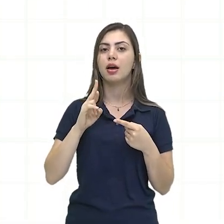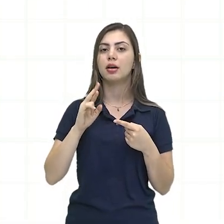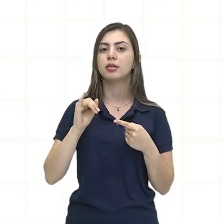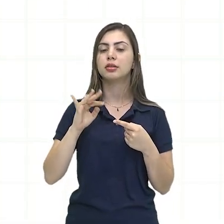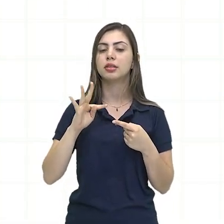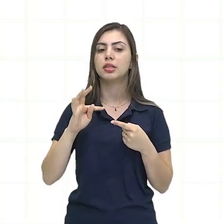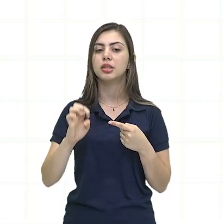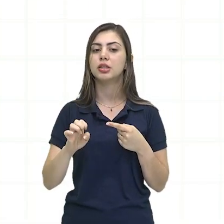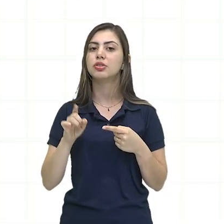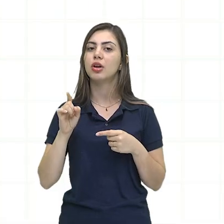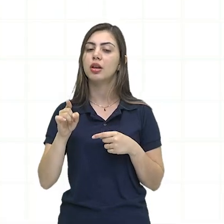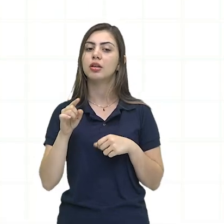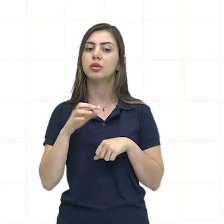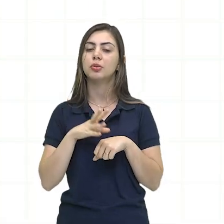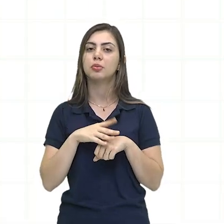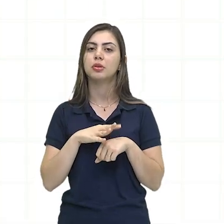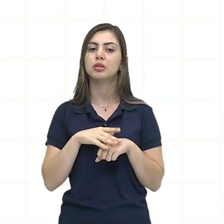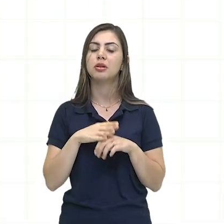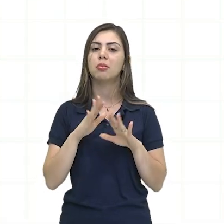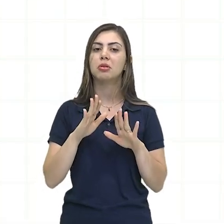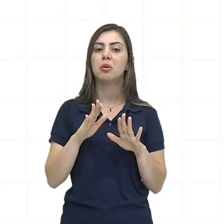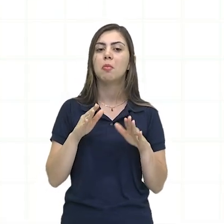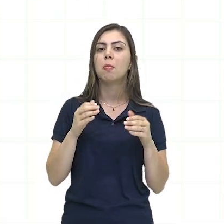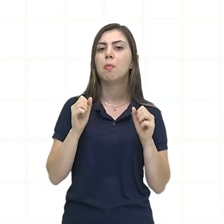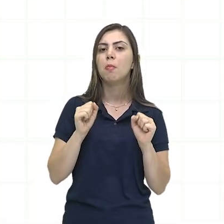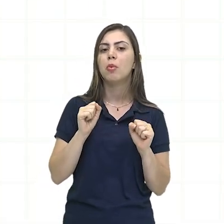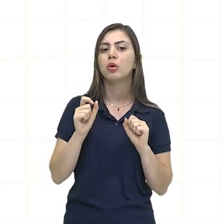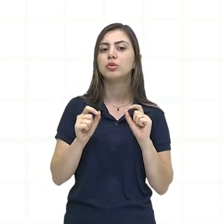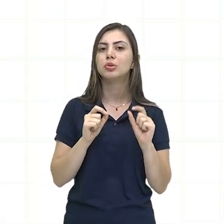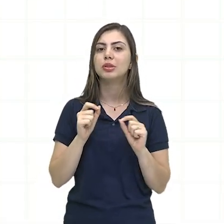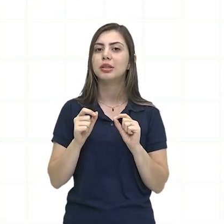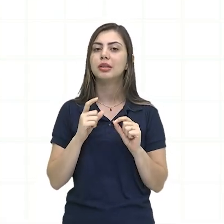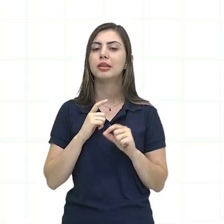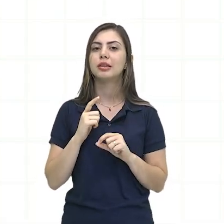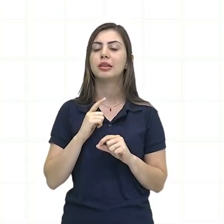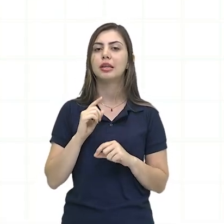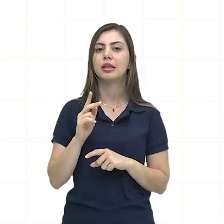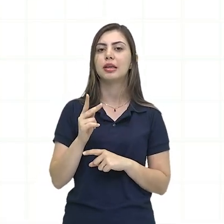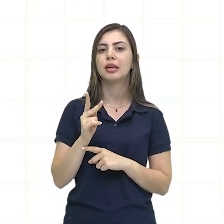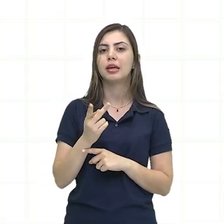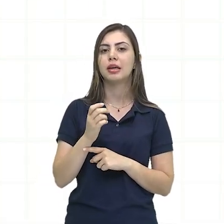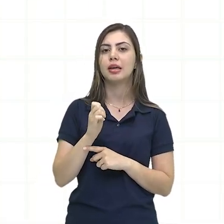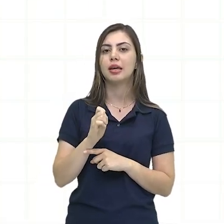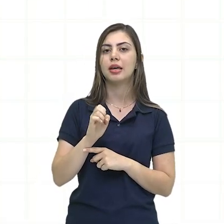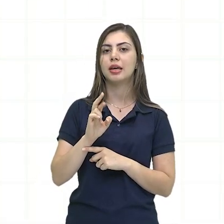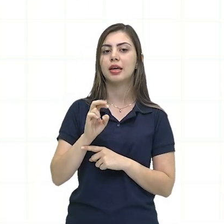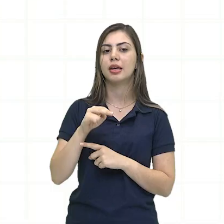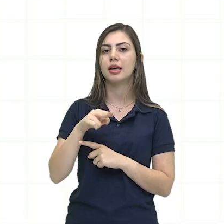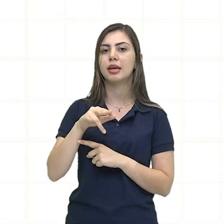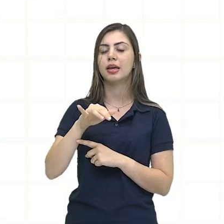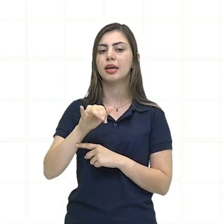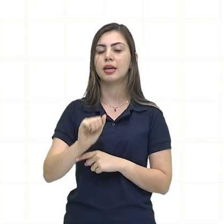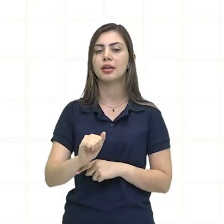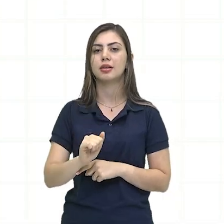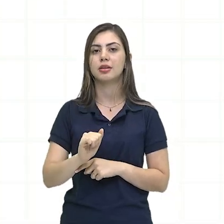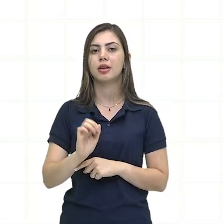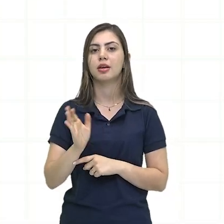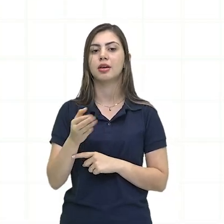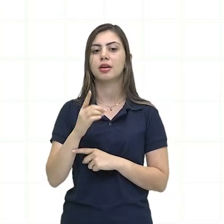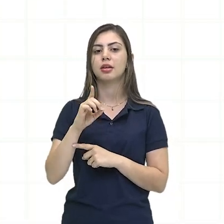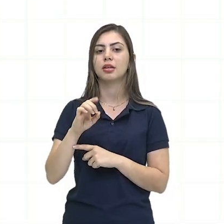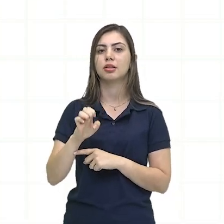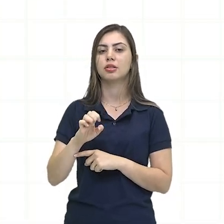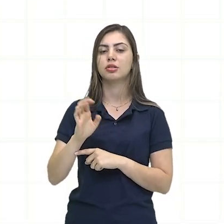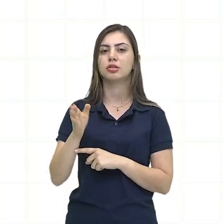que essa artrite pode causar? Hérnia de disco, certo? Que é o quê? Uma